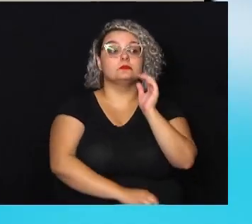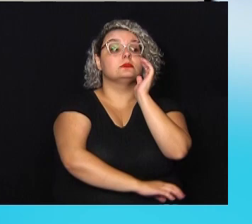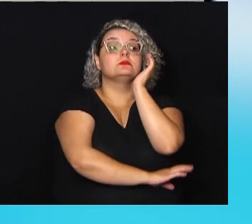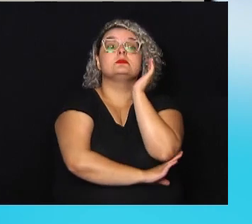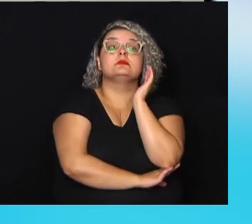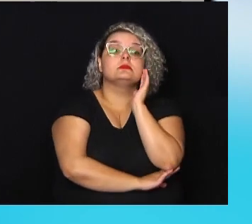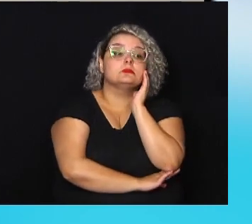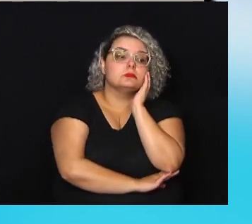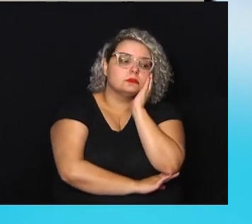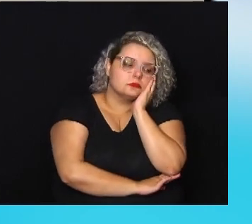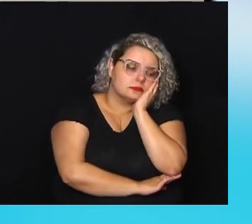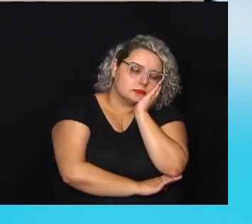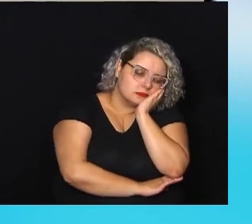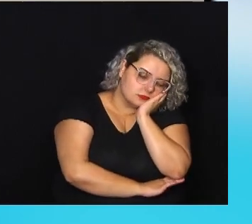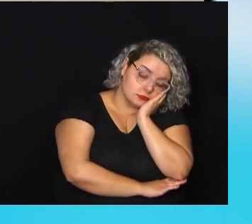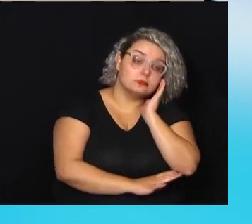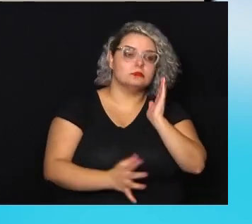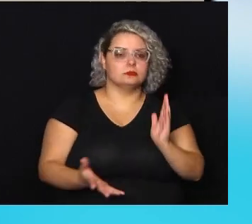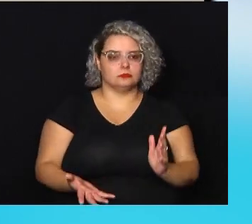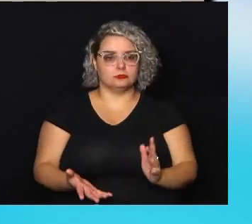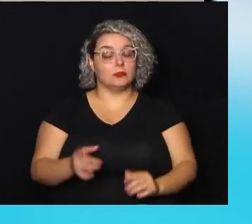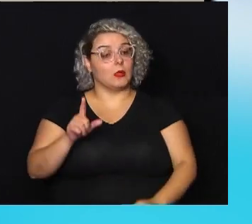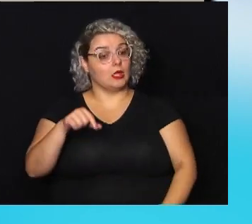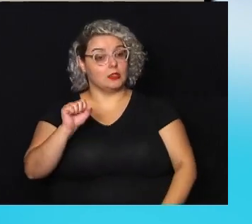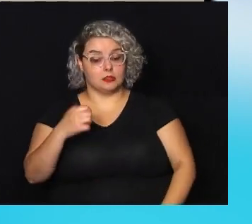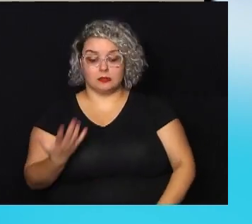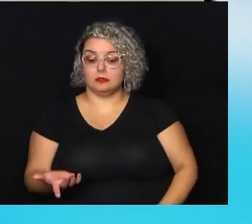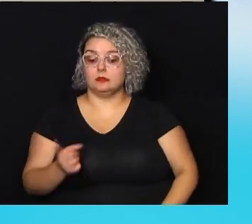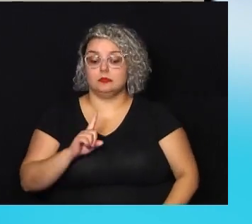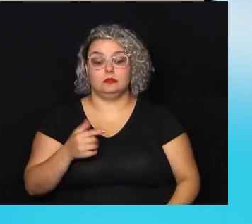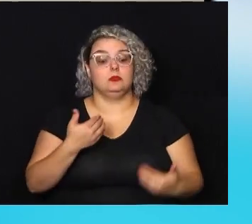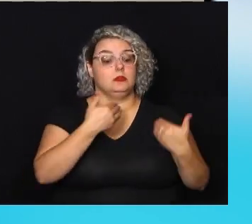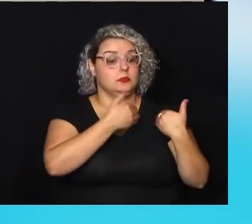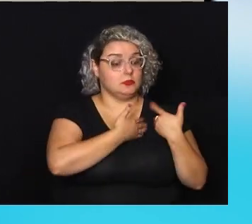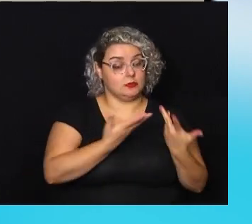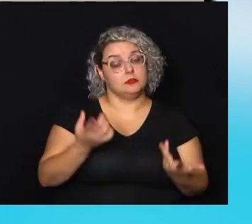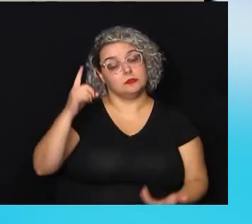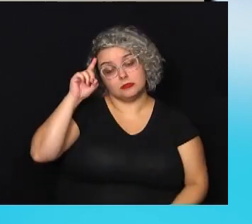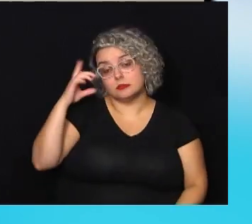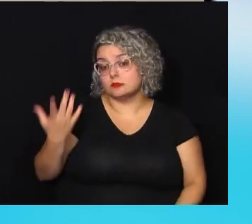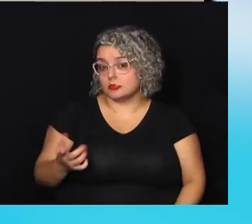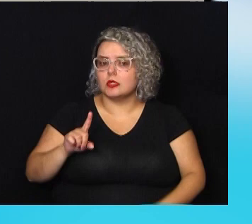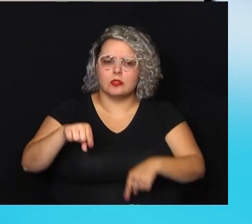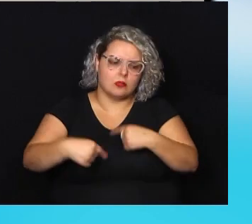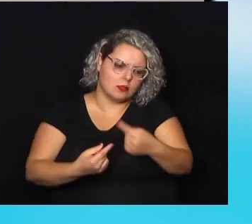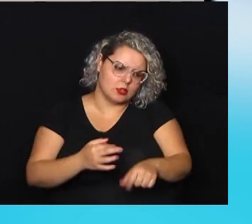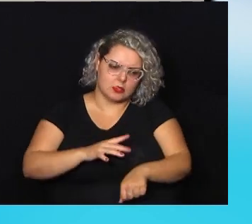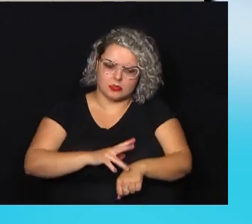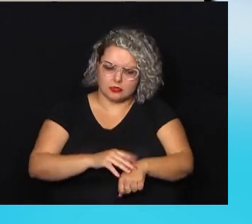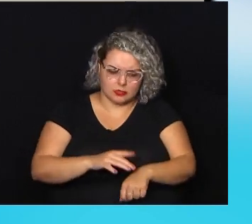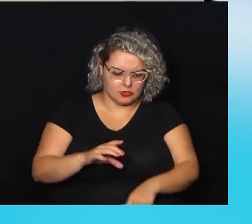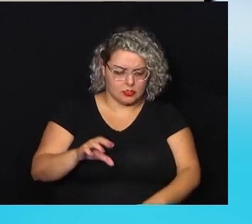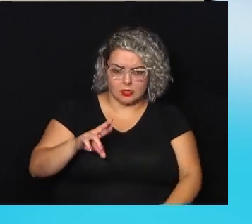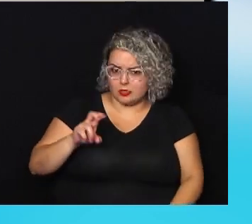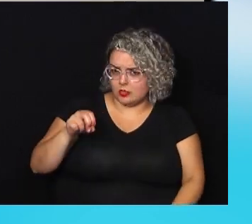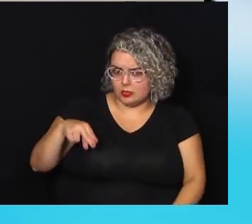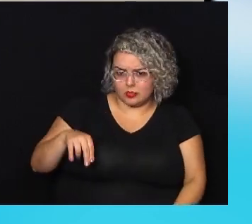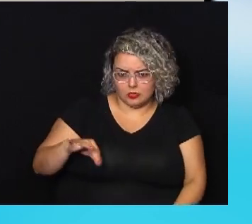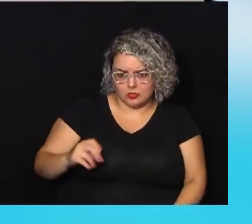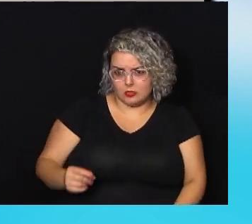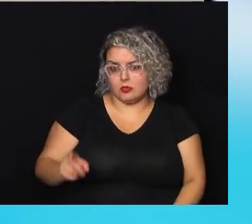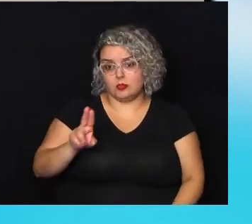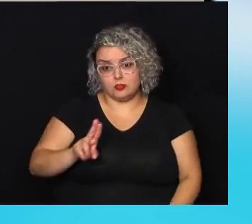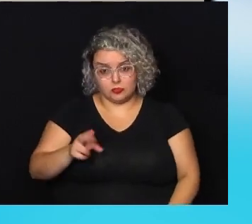Sim, exatamente. Não somente os distúrbios do sono vão ser responsáveis por sonolência durante o dia, né? Mas outras